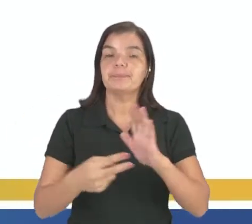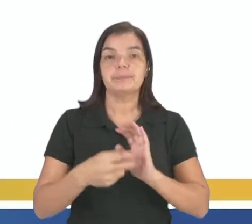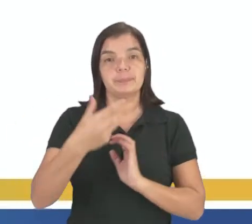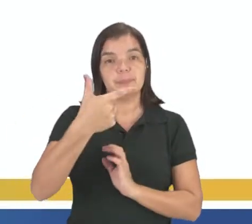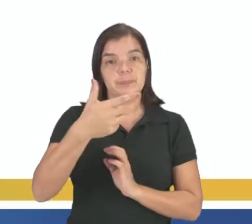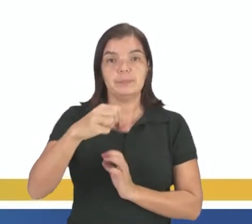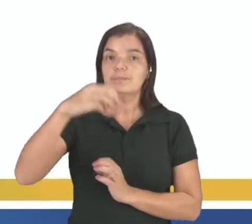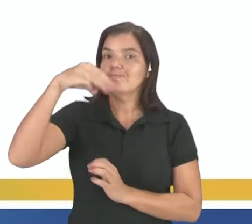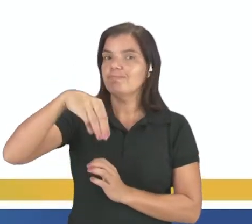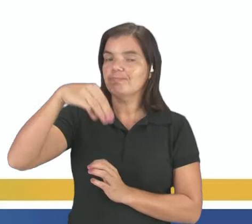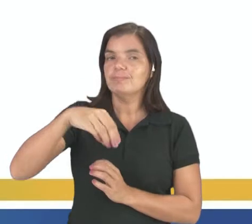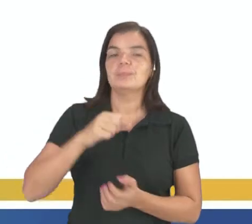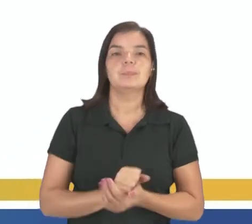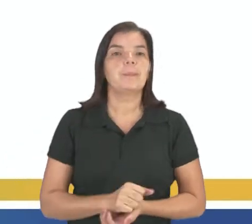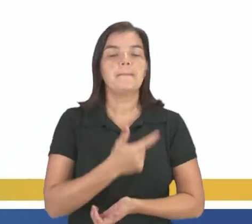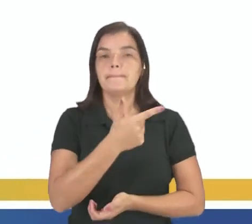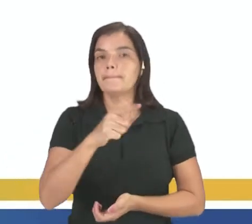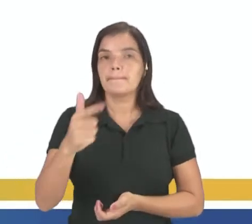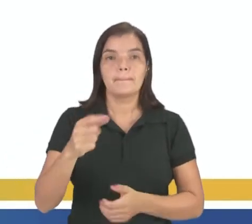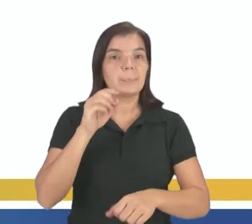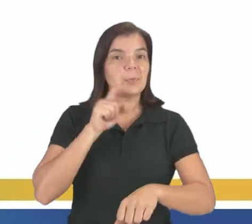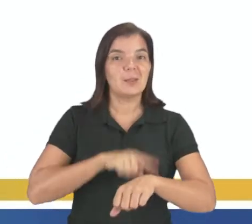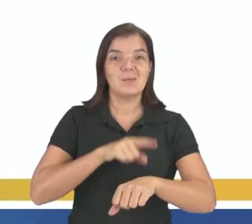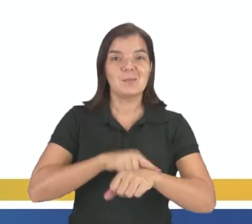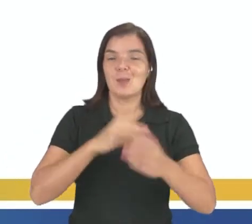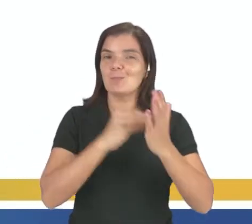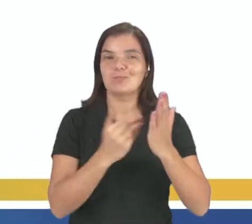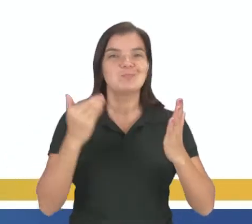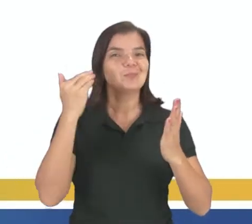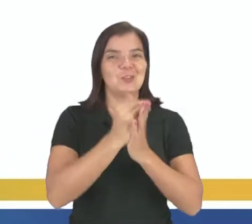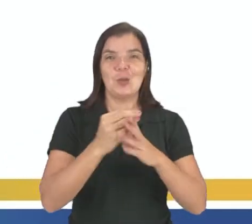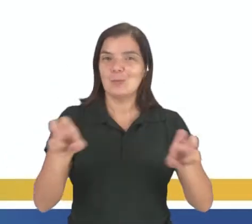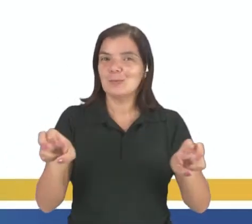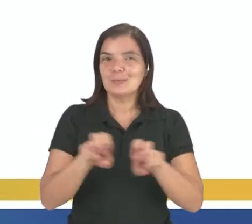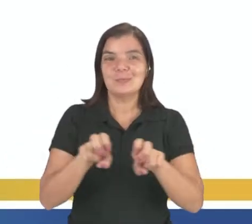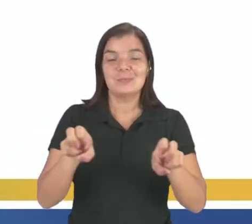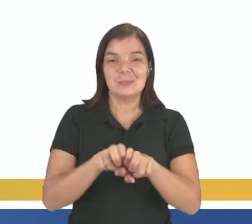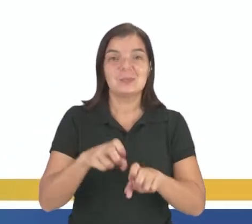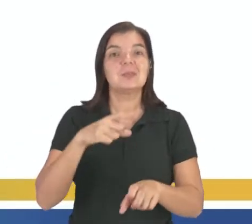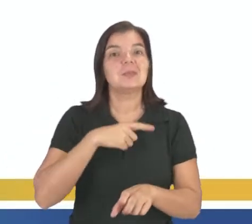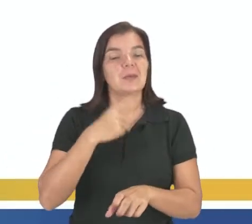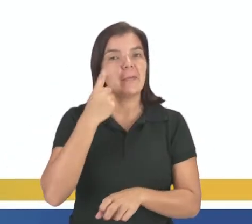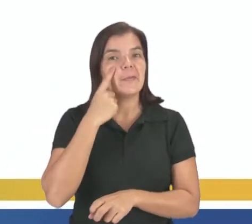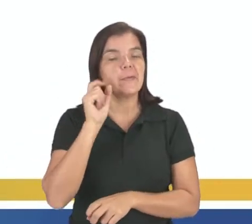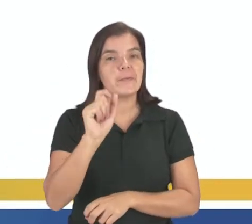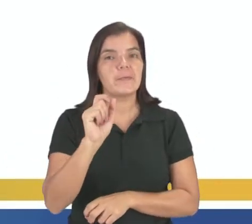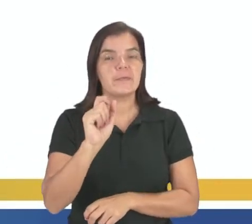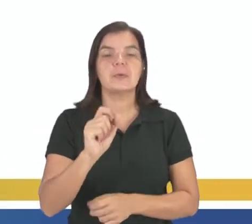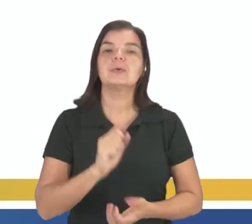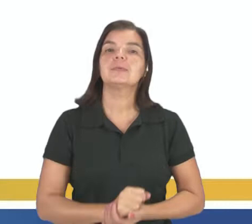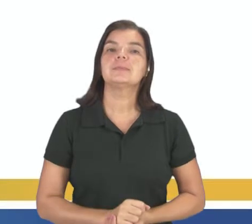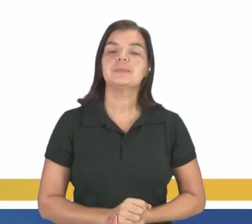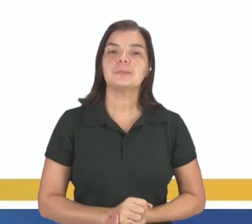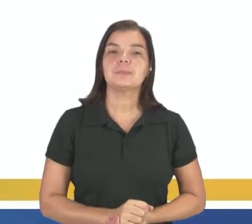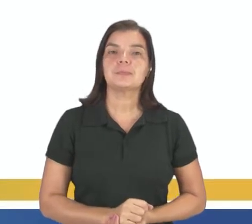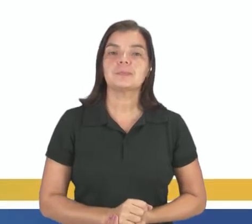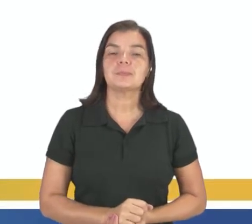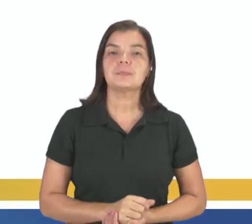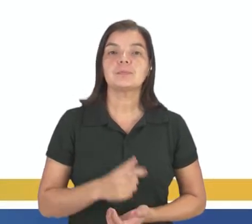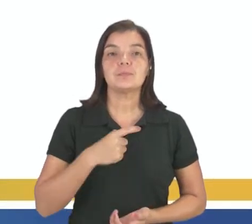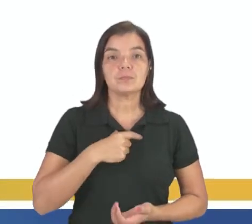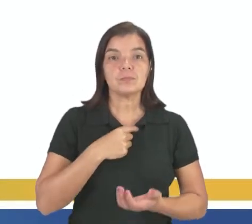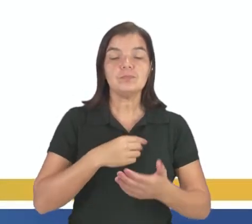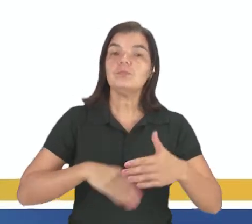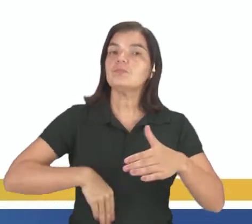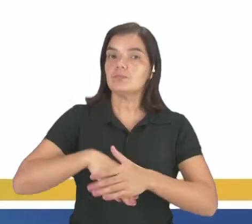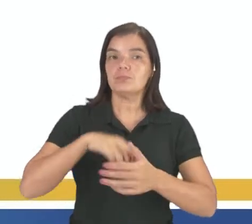minutos quando metade não existe tempo de acréscimo no futsal tendo em vista que a